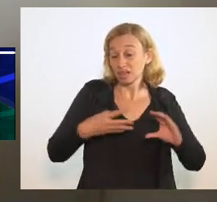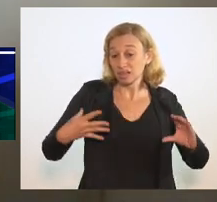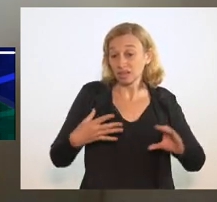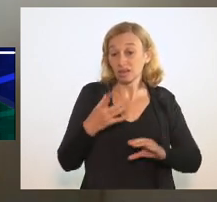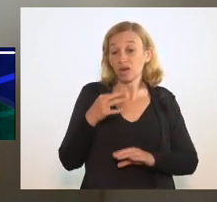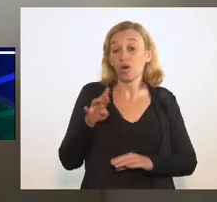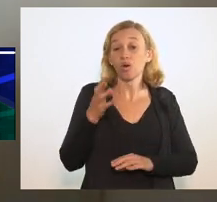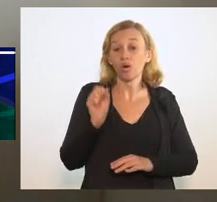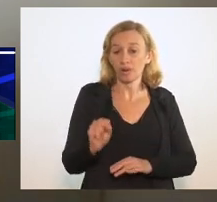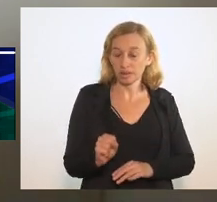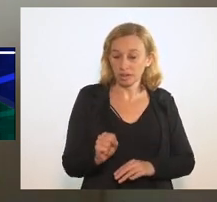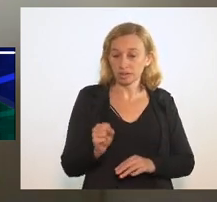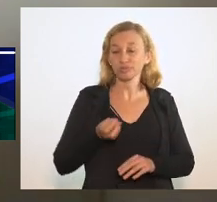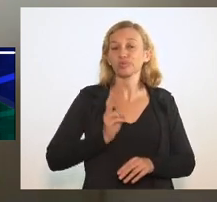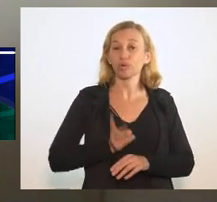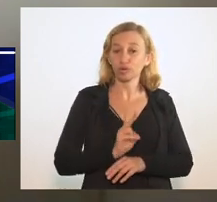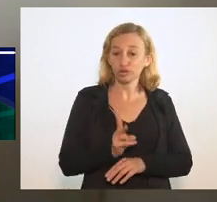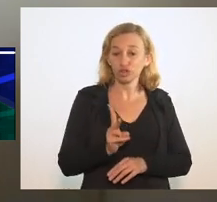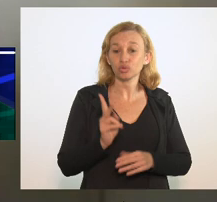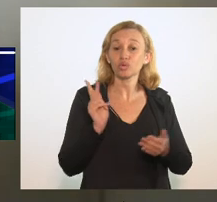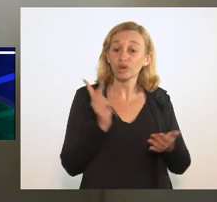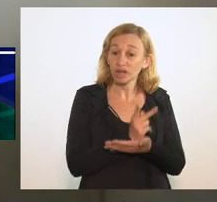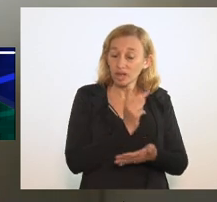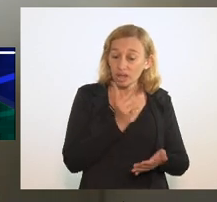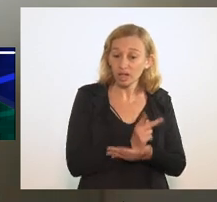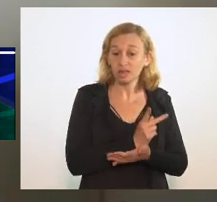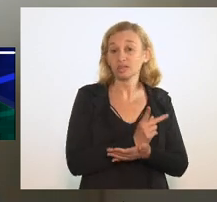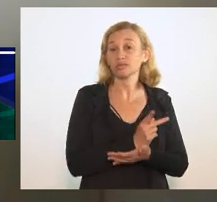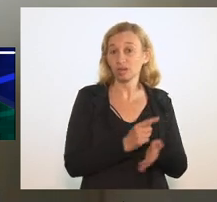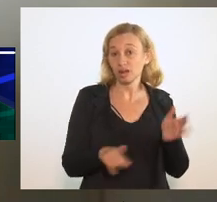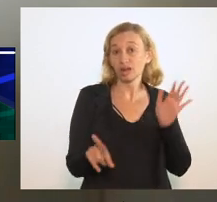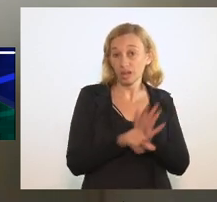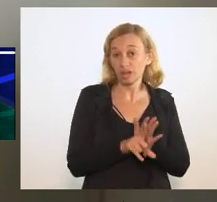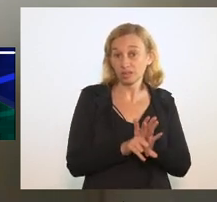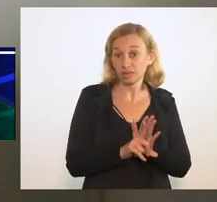Então, continua infringindo esse dispositivo.